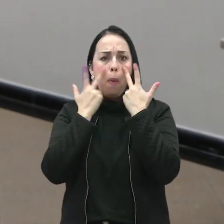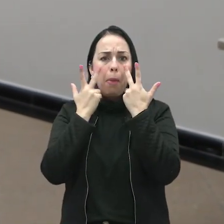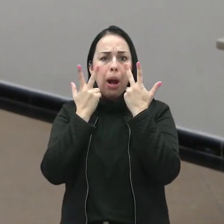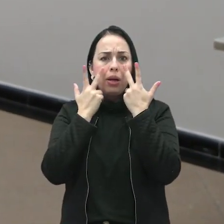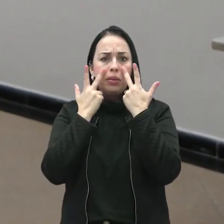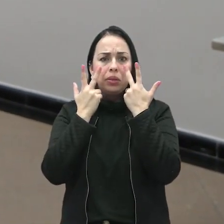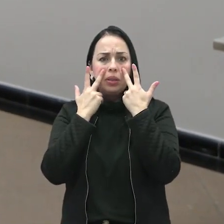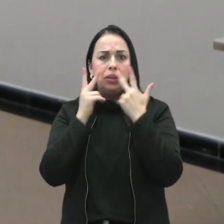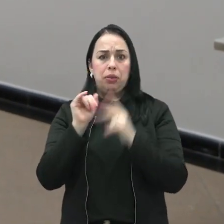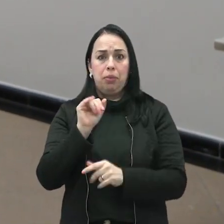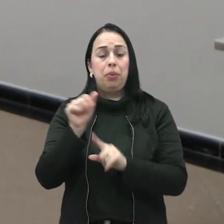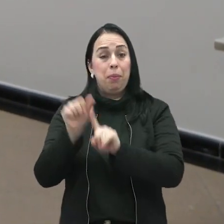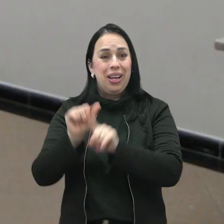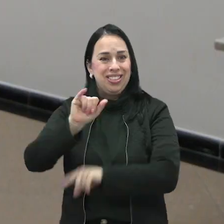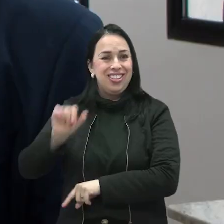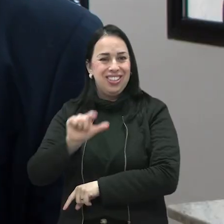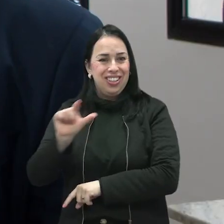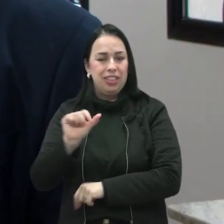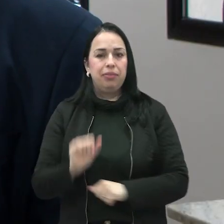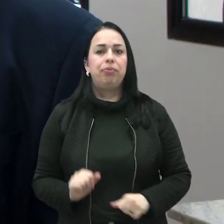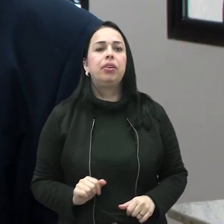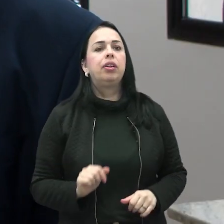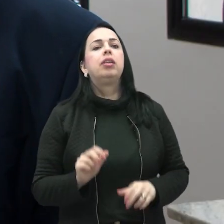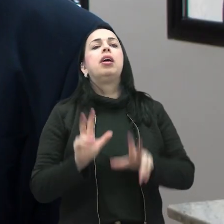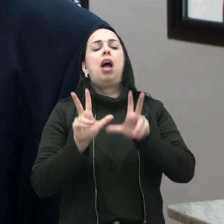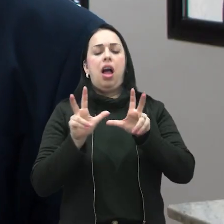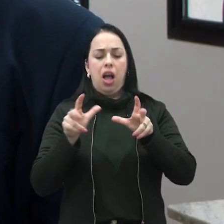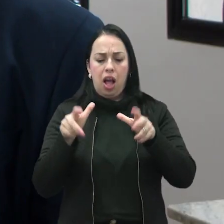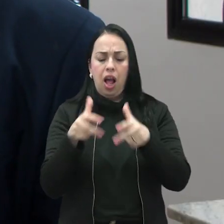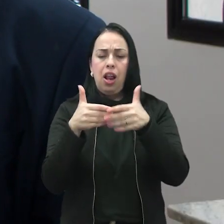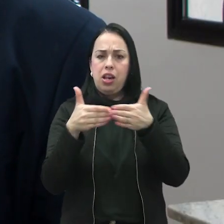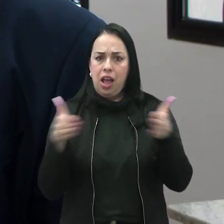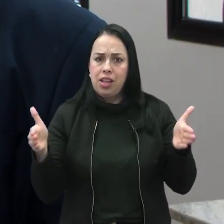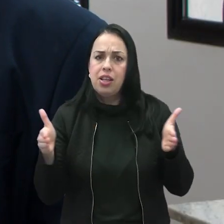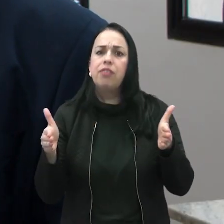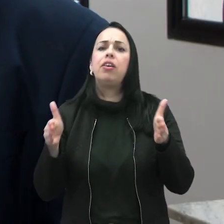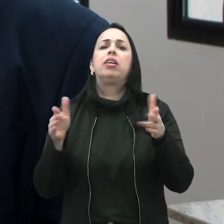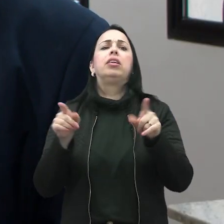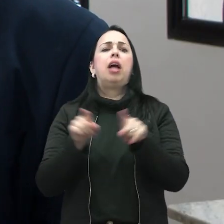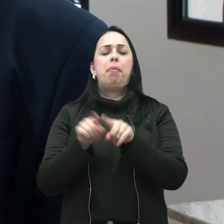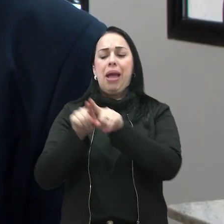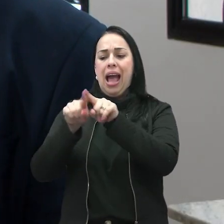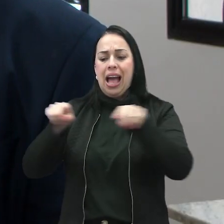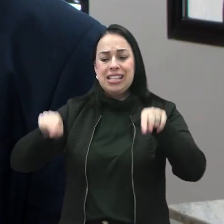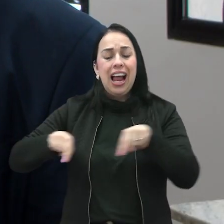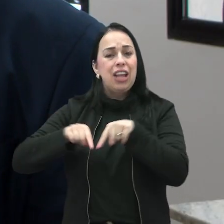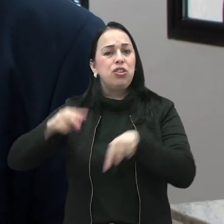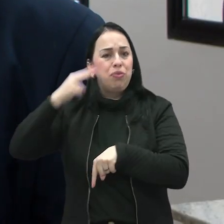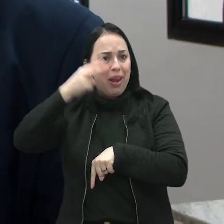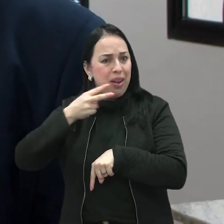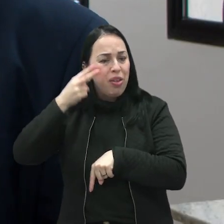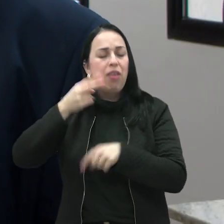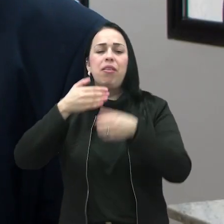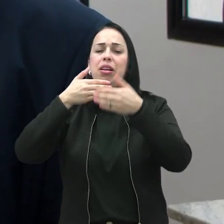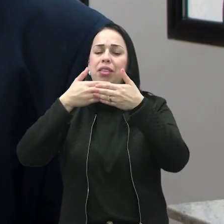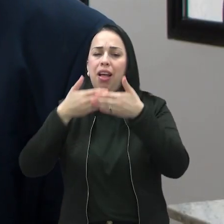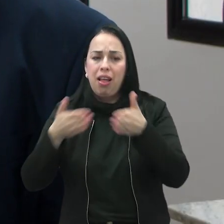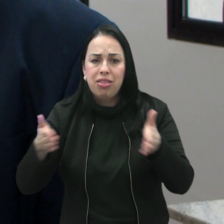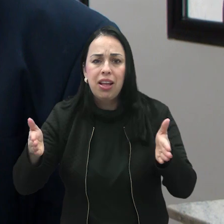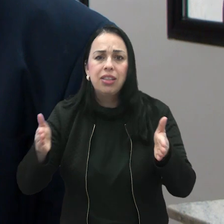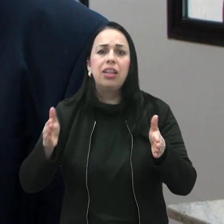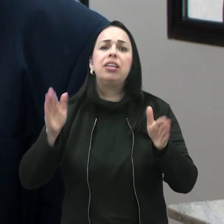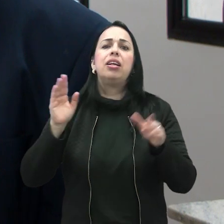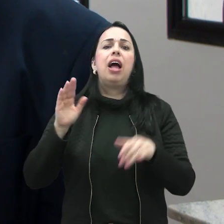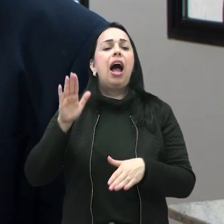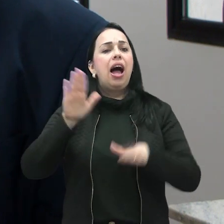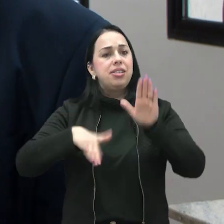normalmente nesse mês de julho. Sim, a Câmara vai estar funcionando, os servidores, os gabinetes vão estar funcionando e os vereadores também